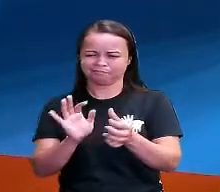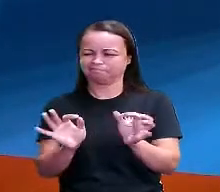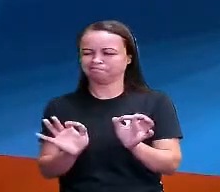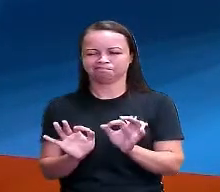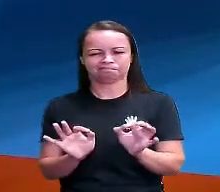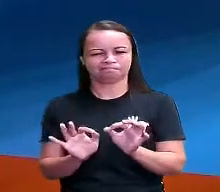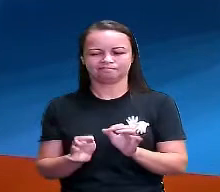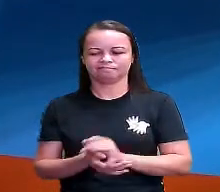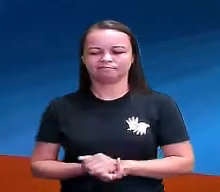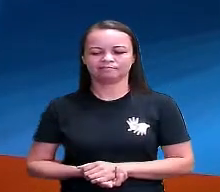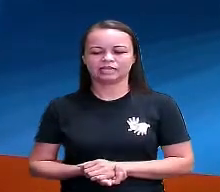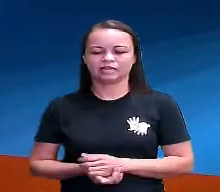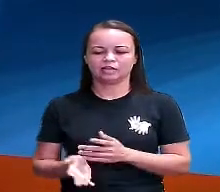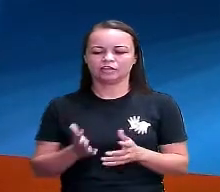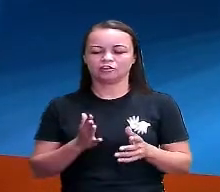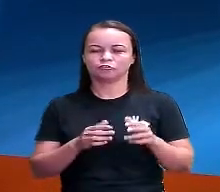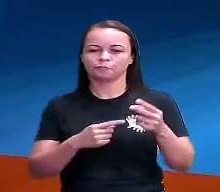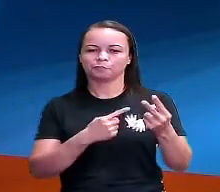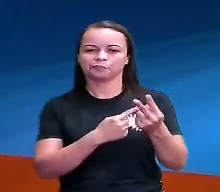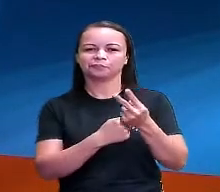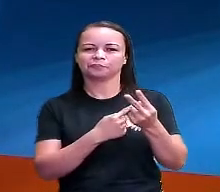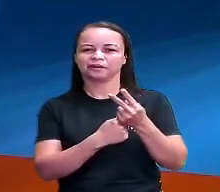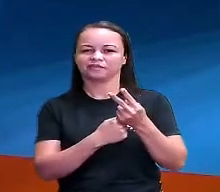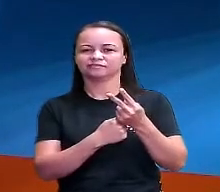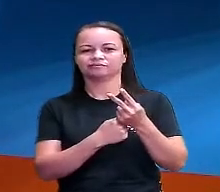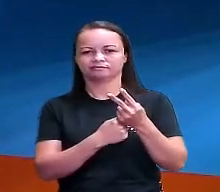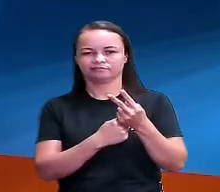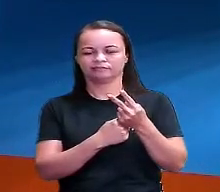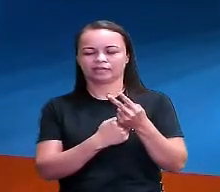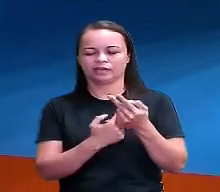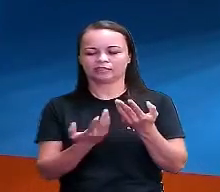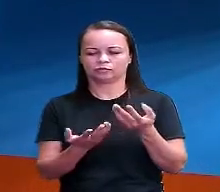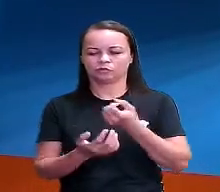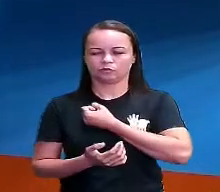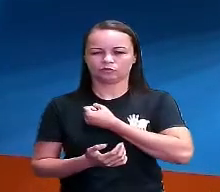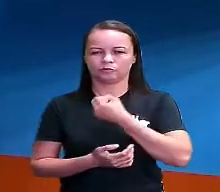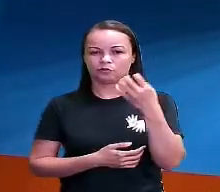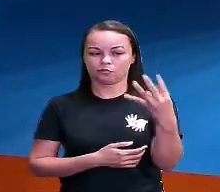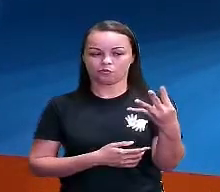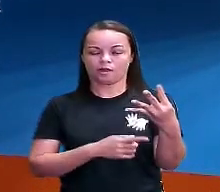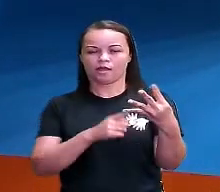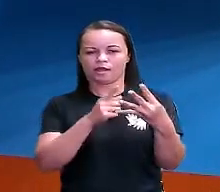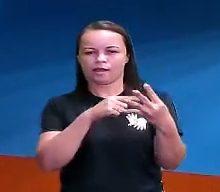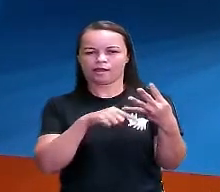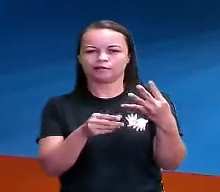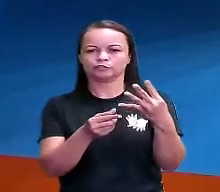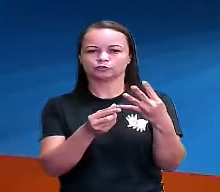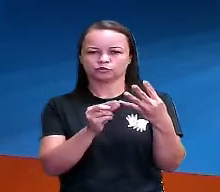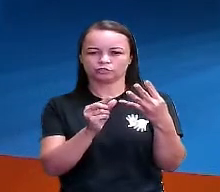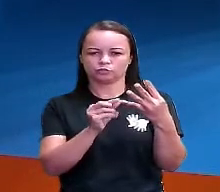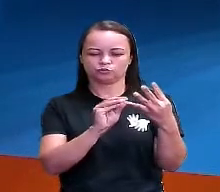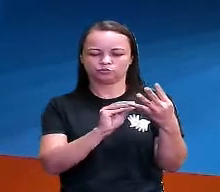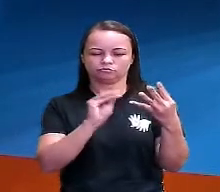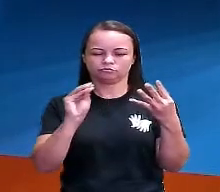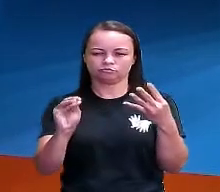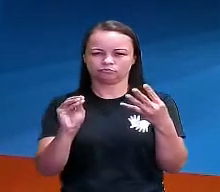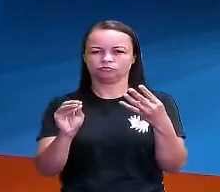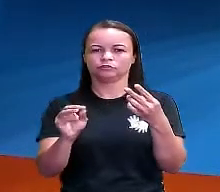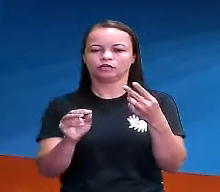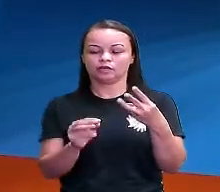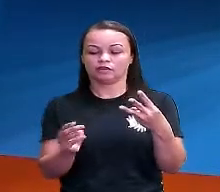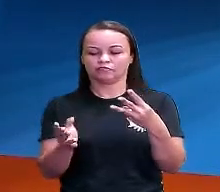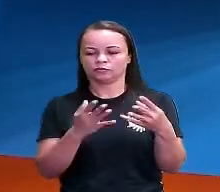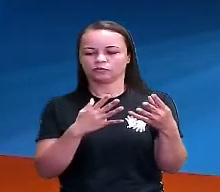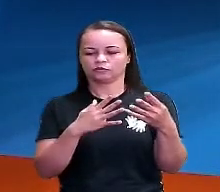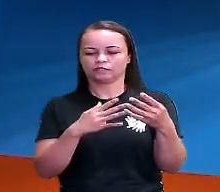né? Vou lá pedir emprestado. Peço pro vizinho, tiro um do vizinho, jogo no outro